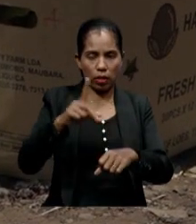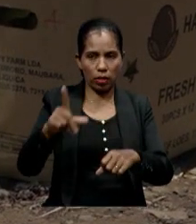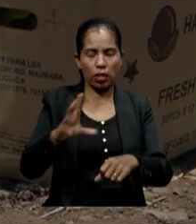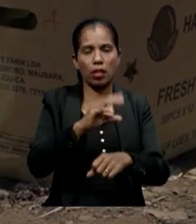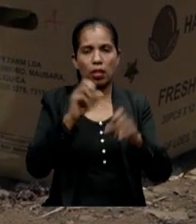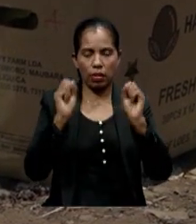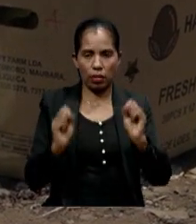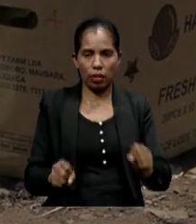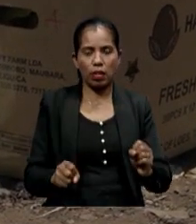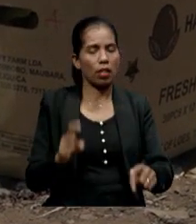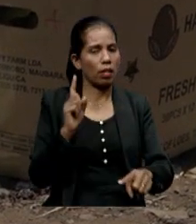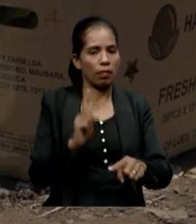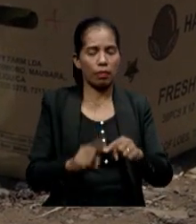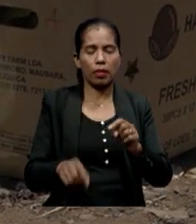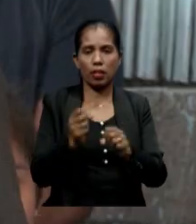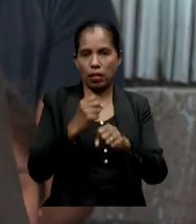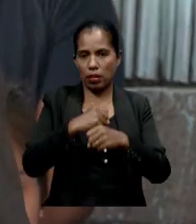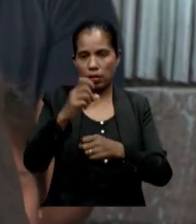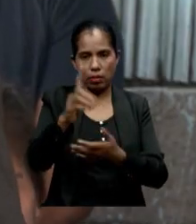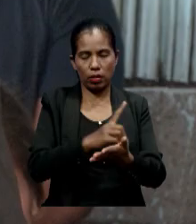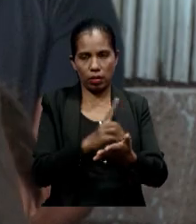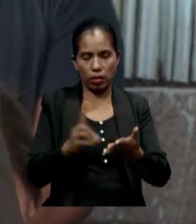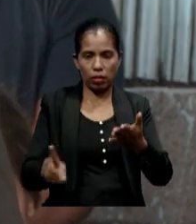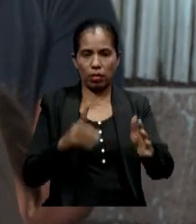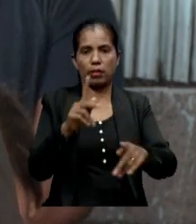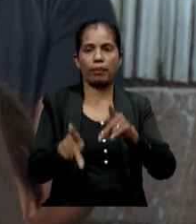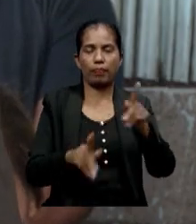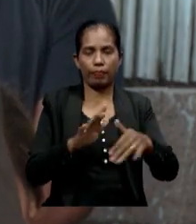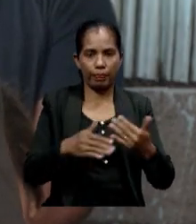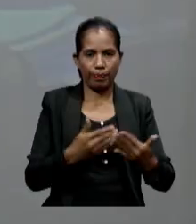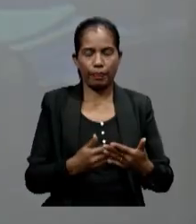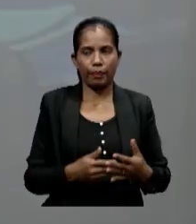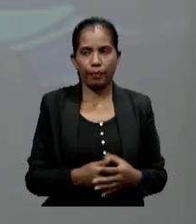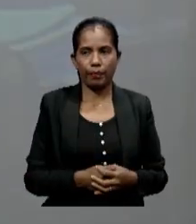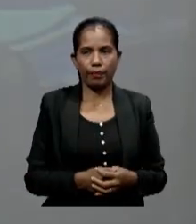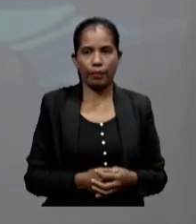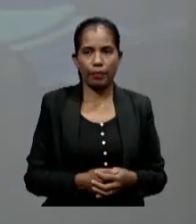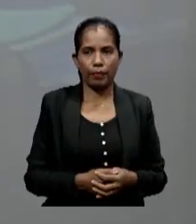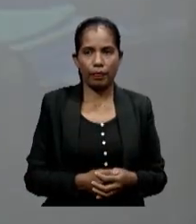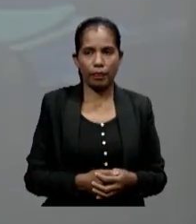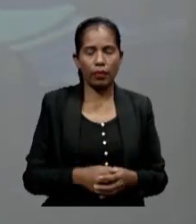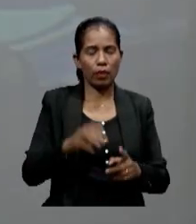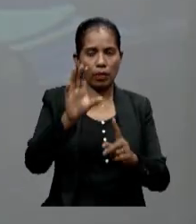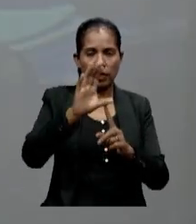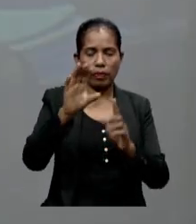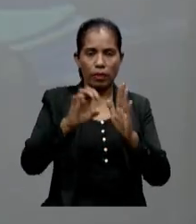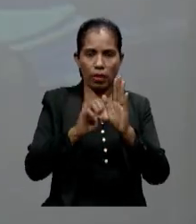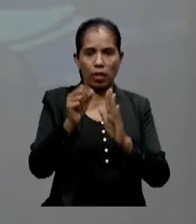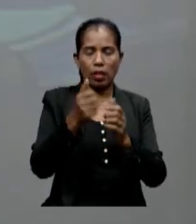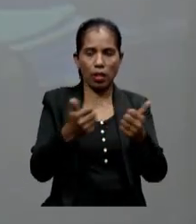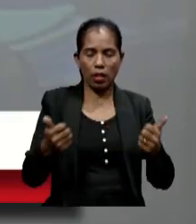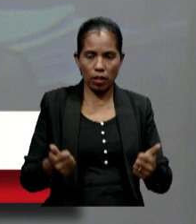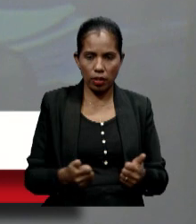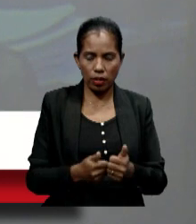né? Atula bele halo discriminação ba povo. Se la sala se fia aldea, fomento do